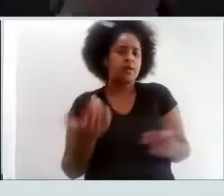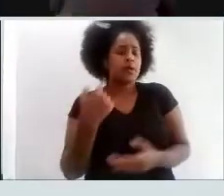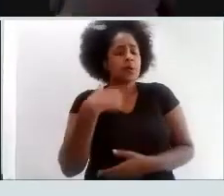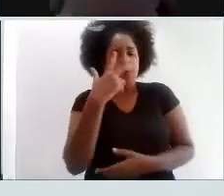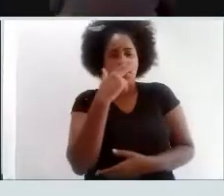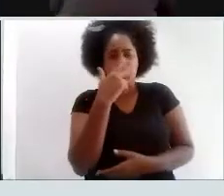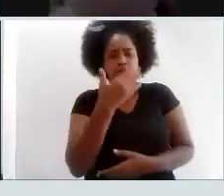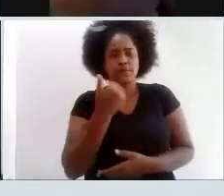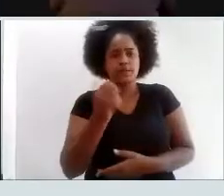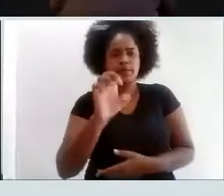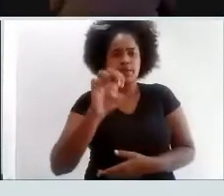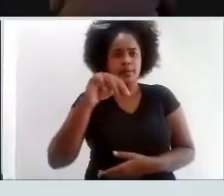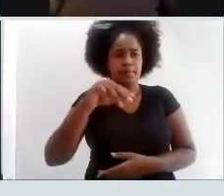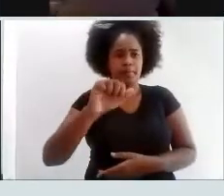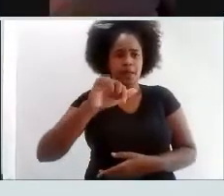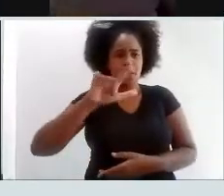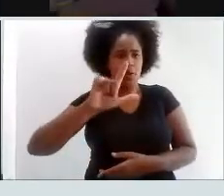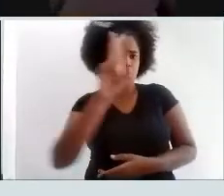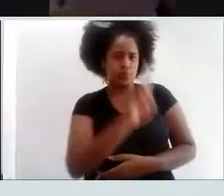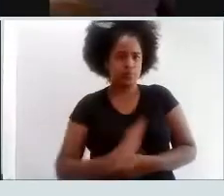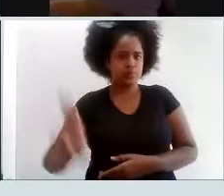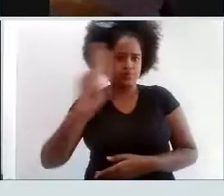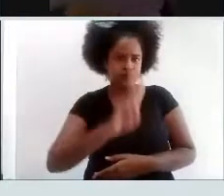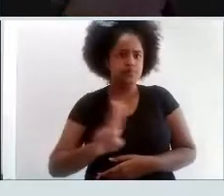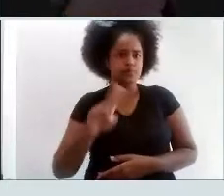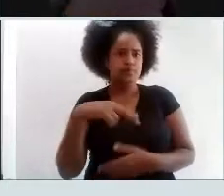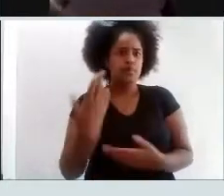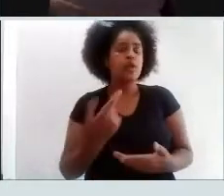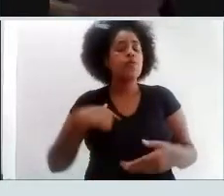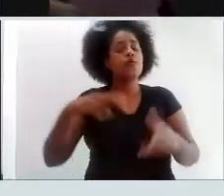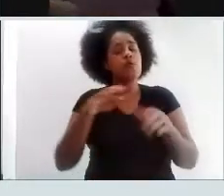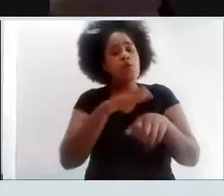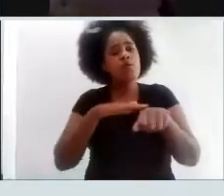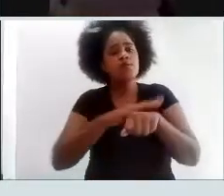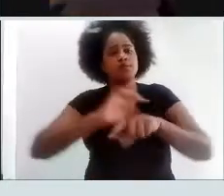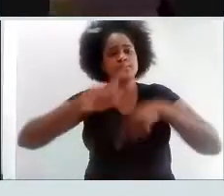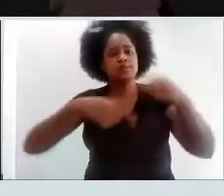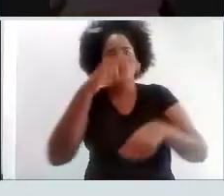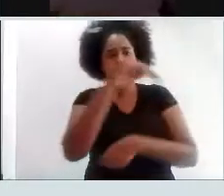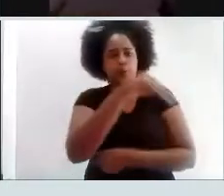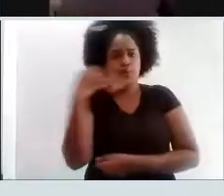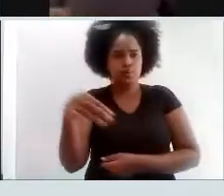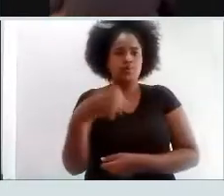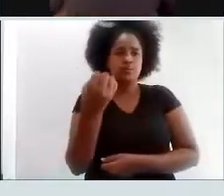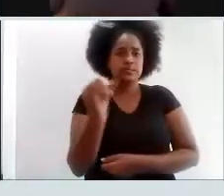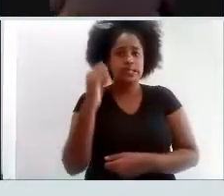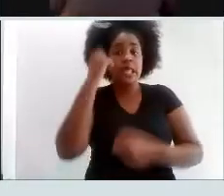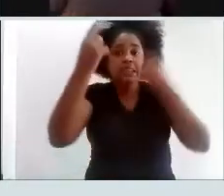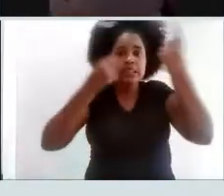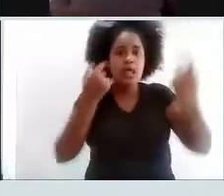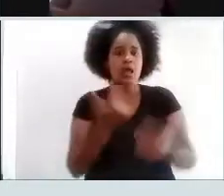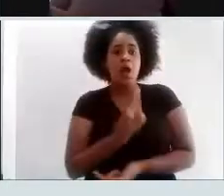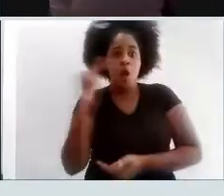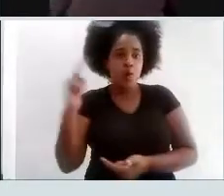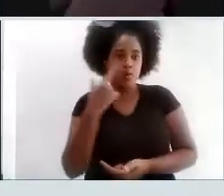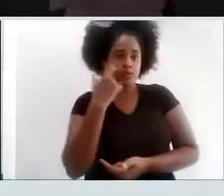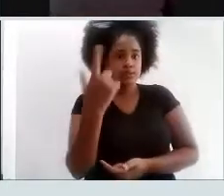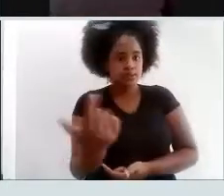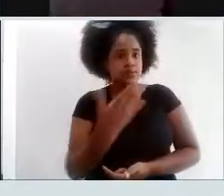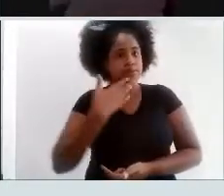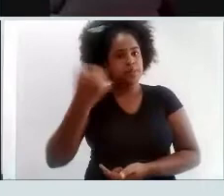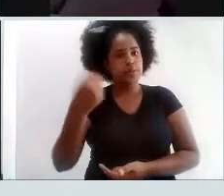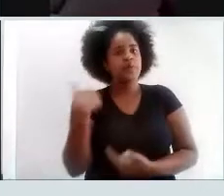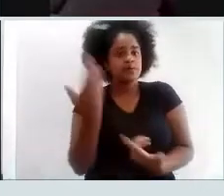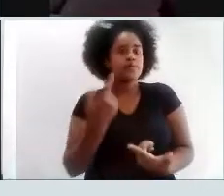eu vou conversar com os monitores, com os corretores, desculpa, porque vai que eles têm uma ideia mais interessante, mas será por lá. E aí